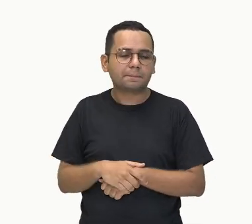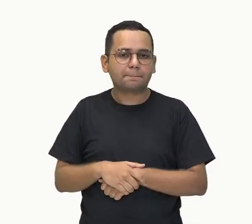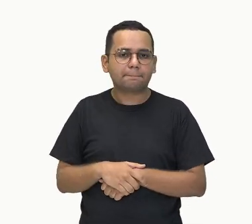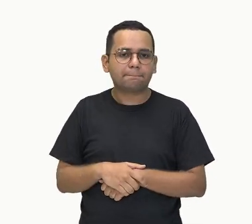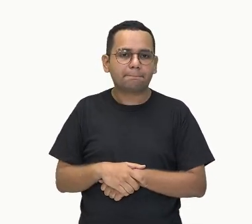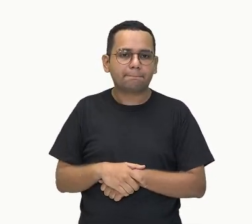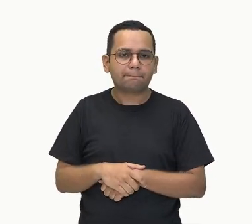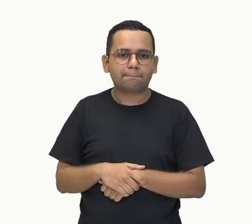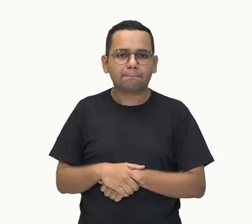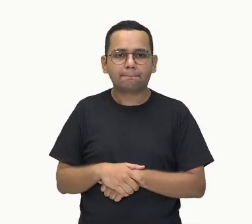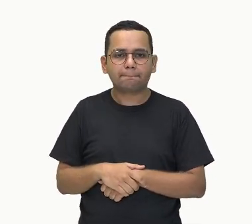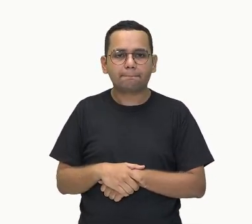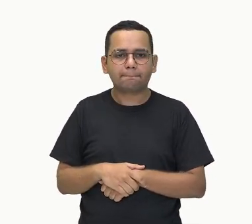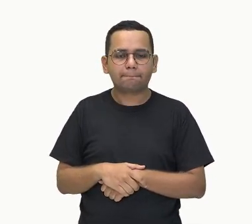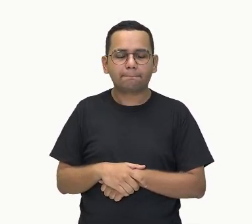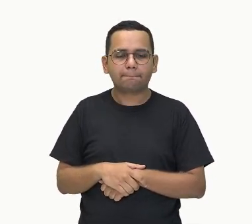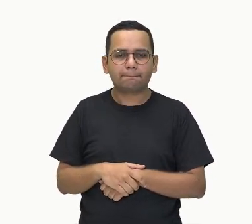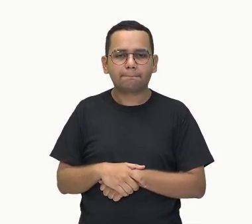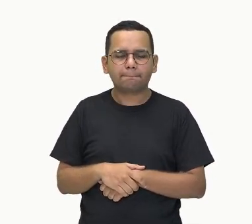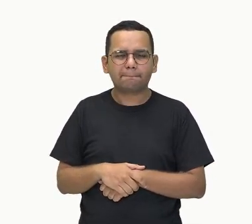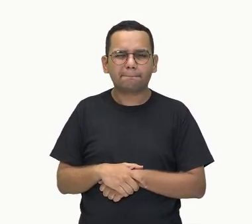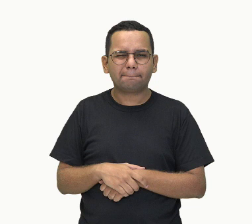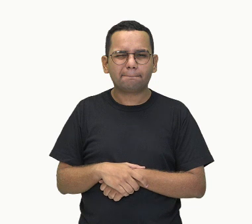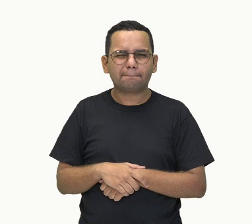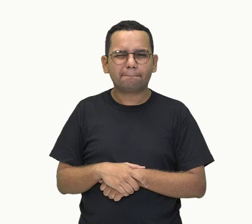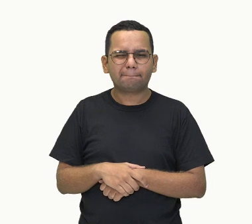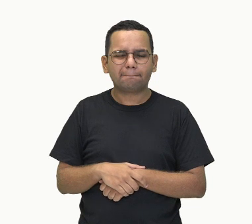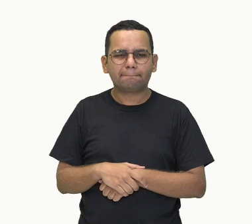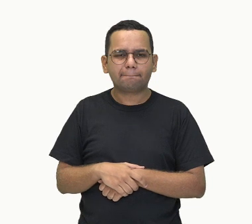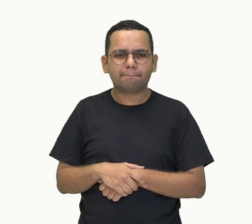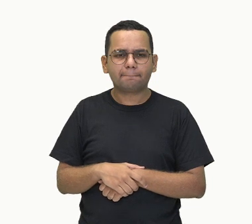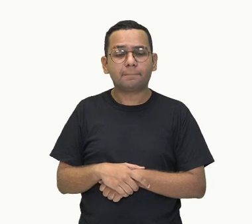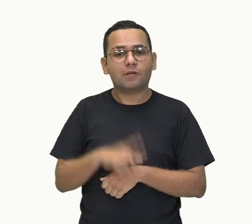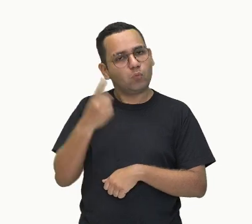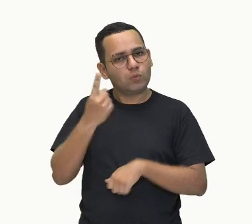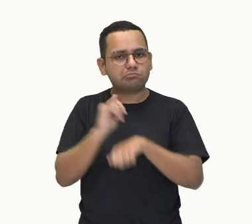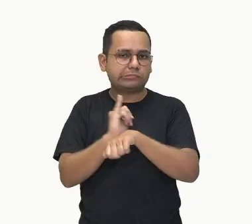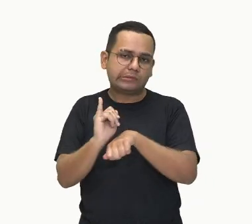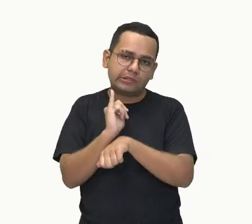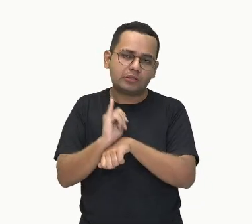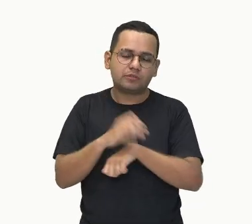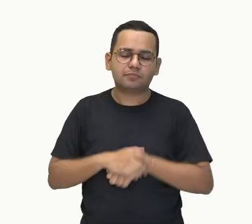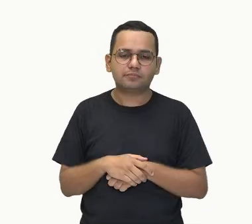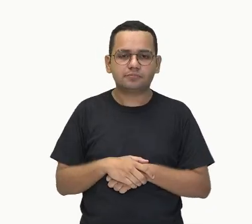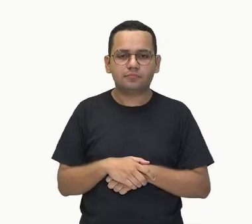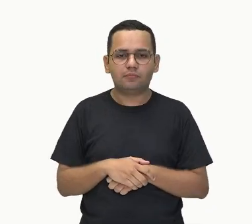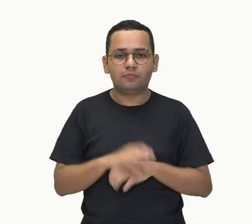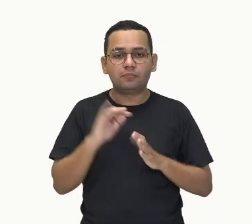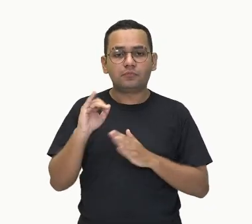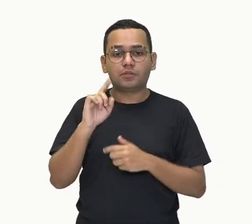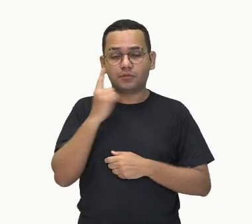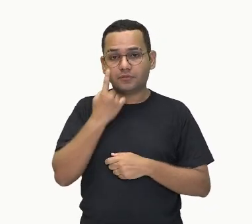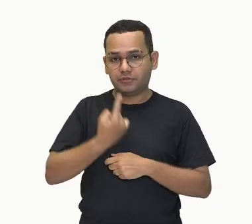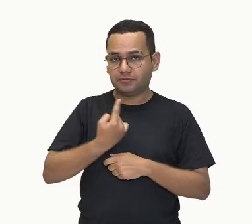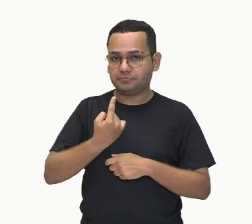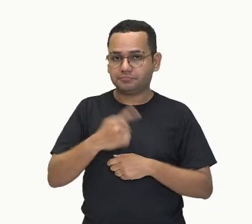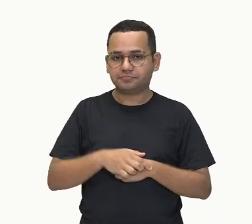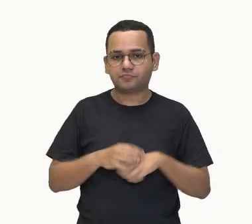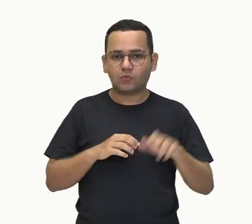Nós temos aqui, como todo ponto, nós temos aqui um valor de x, outro de y,